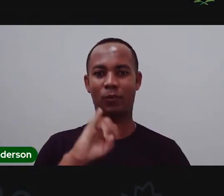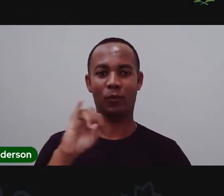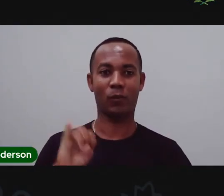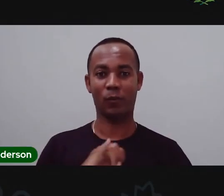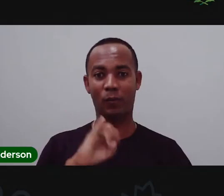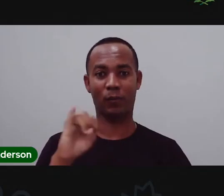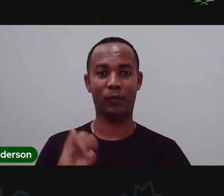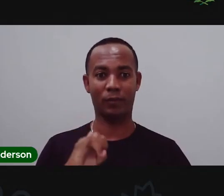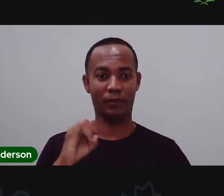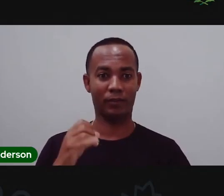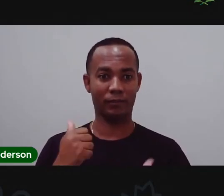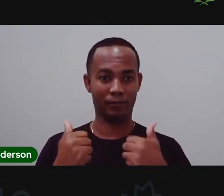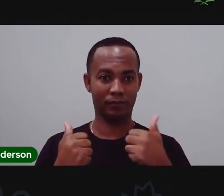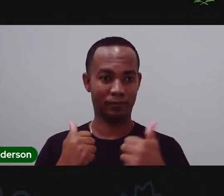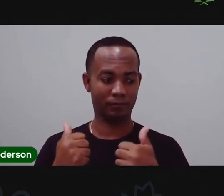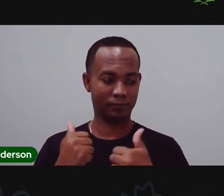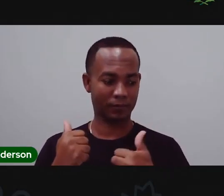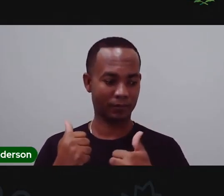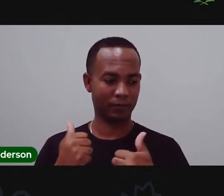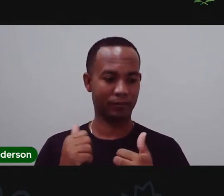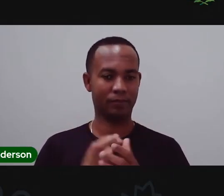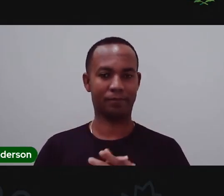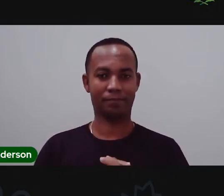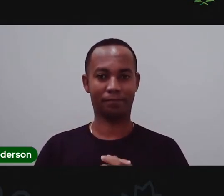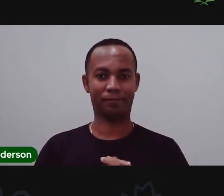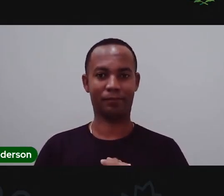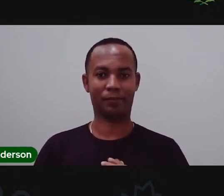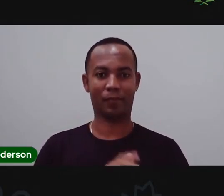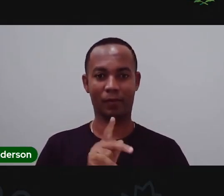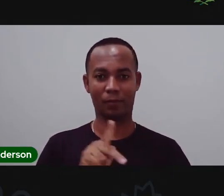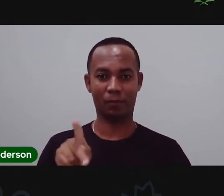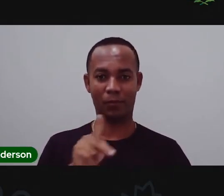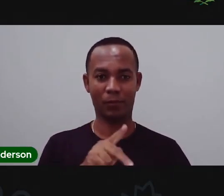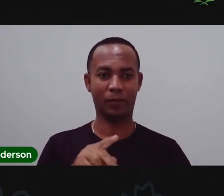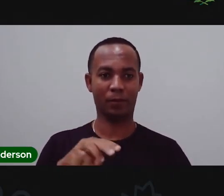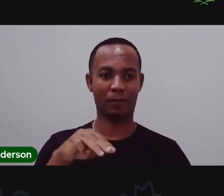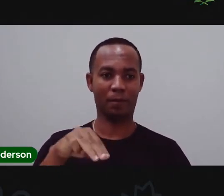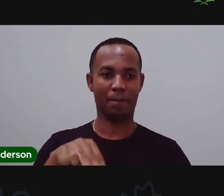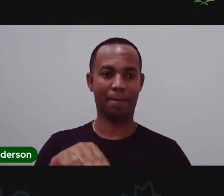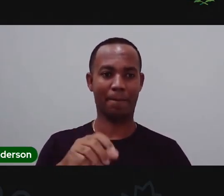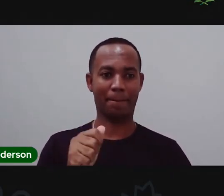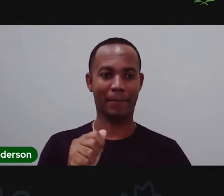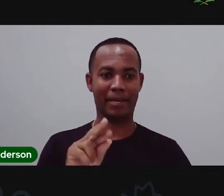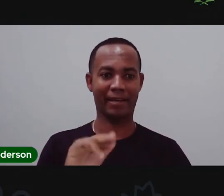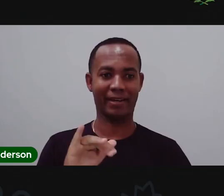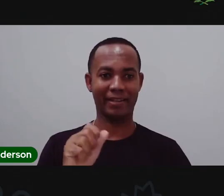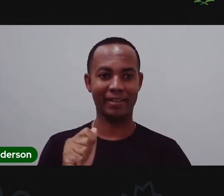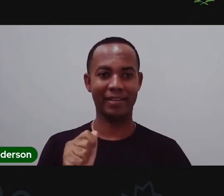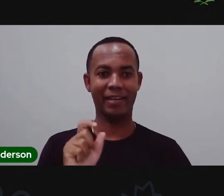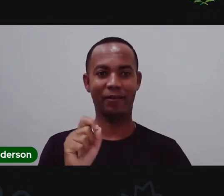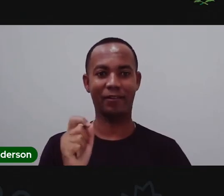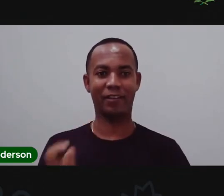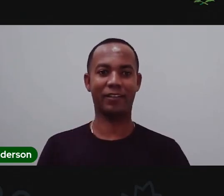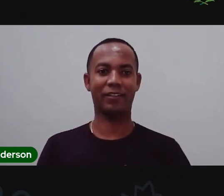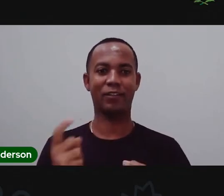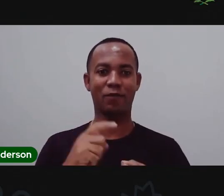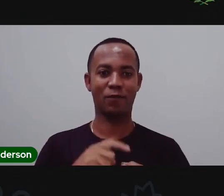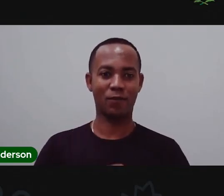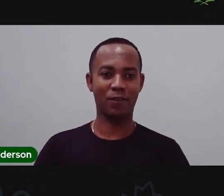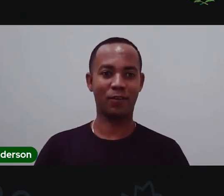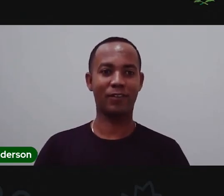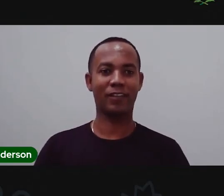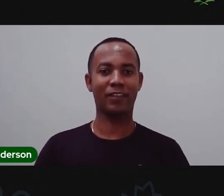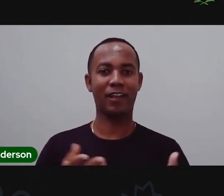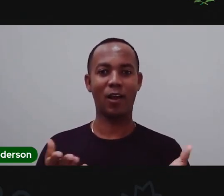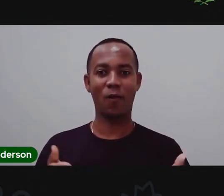Oi, tudo bem? Olha só, para Maria, de volta com vocês em mais um dia de aula, nossa